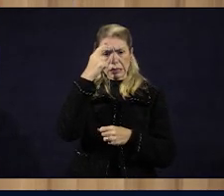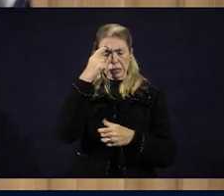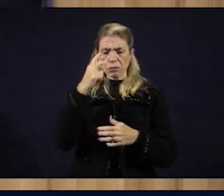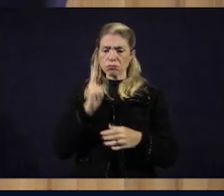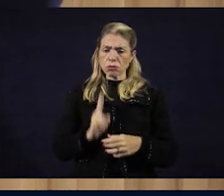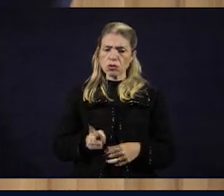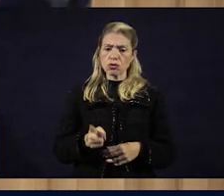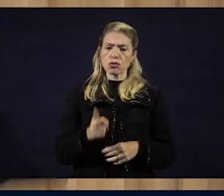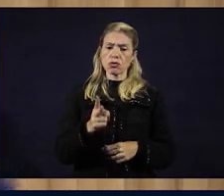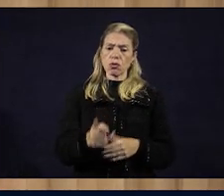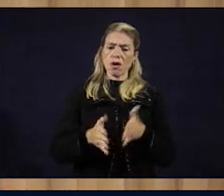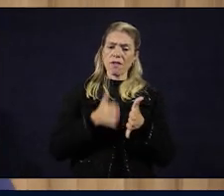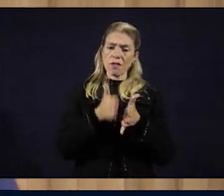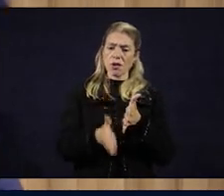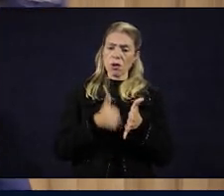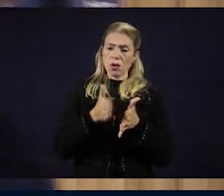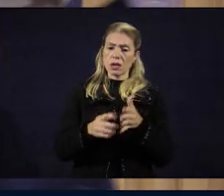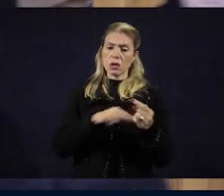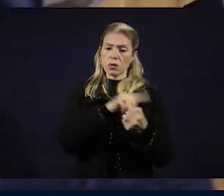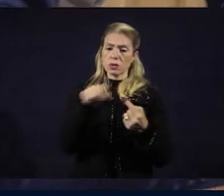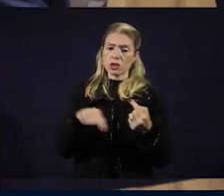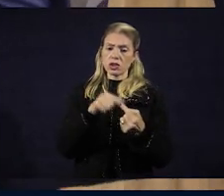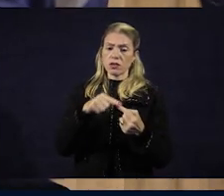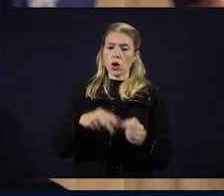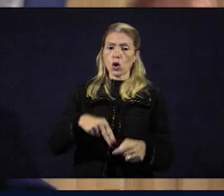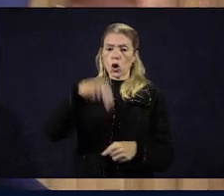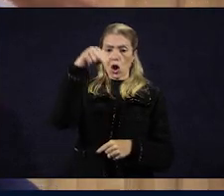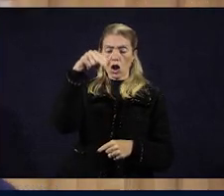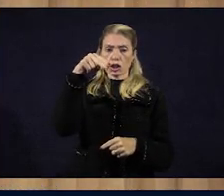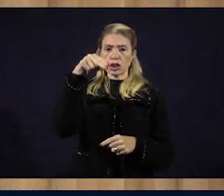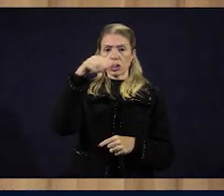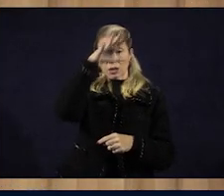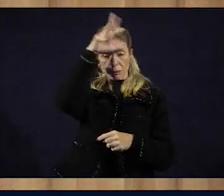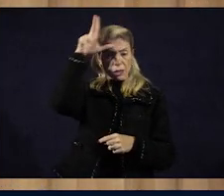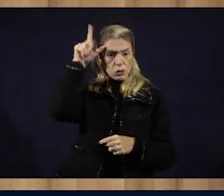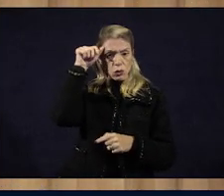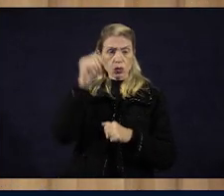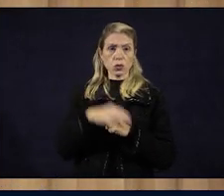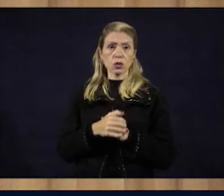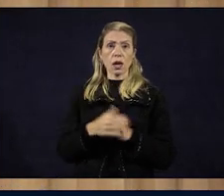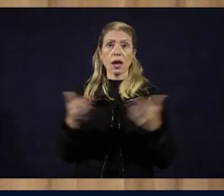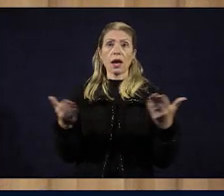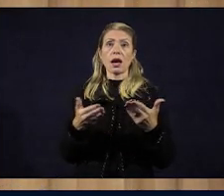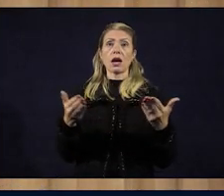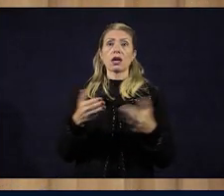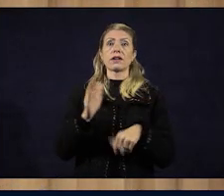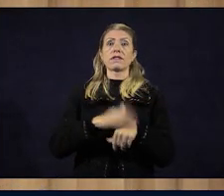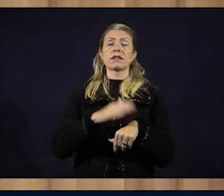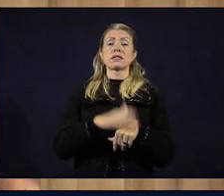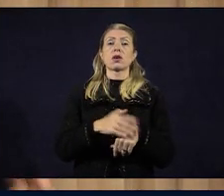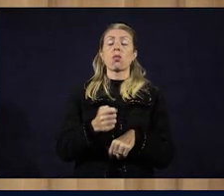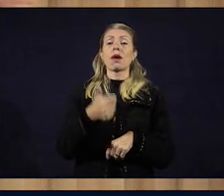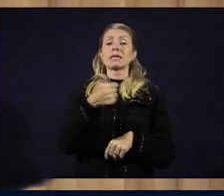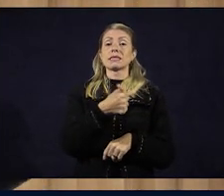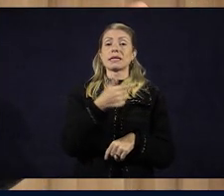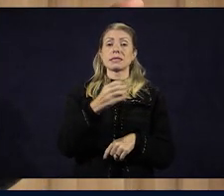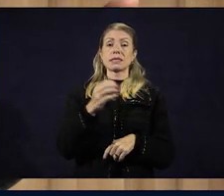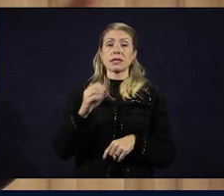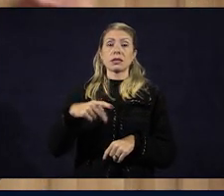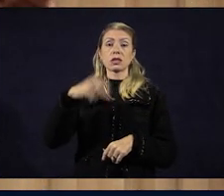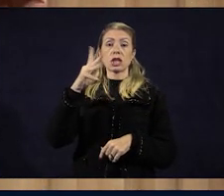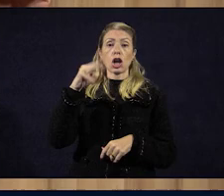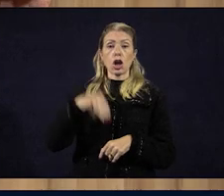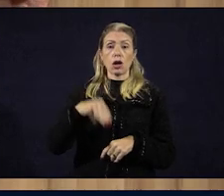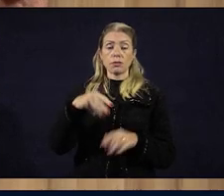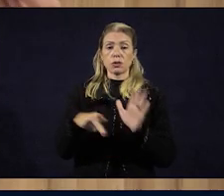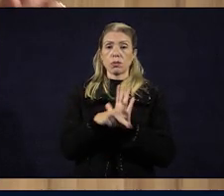ferrovia rumo ao norte do Mato Grosso. Nós vamos começar a construir agora quase 700 quilômetros de ferrovia, né, no estado do Mato